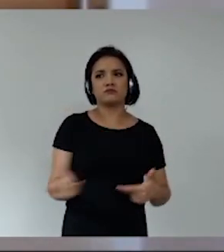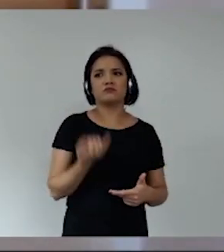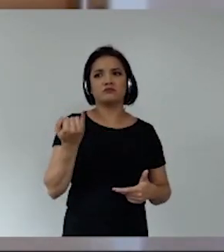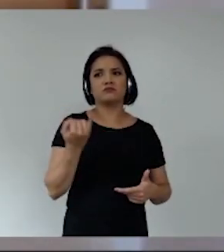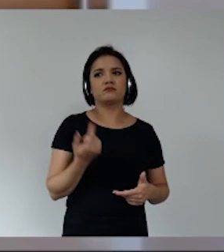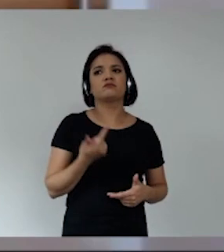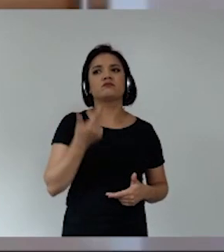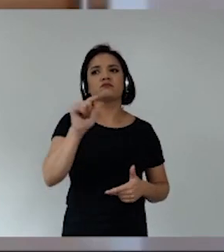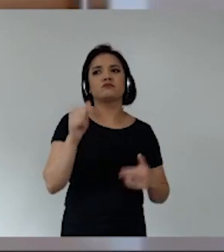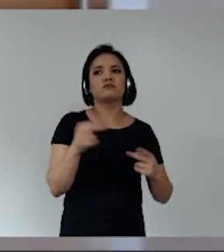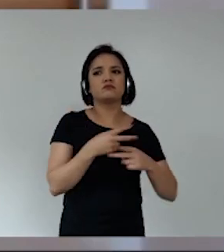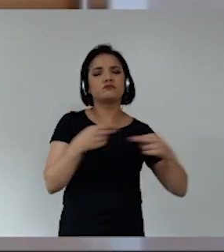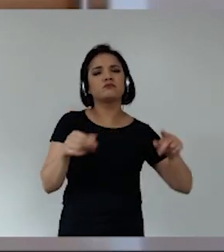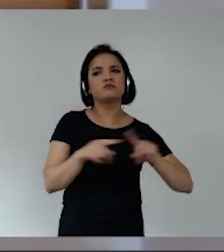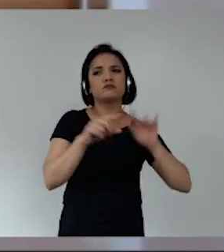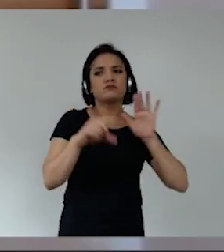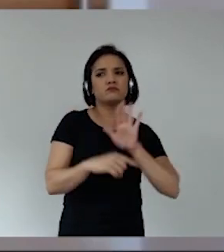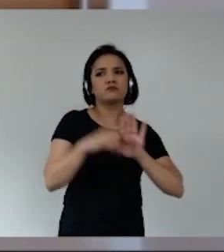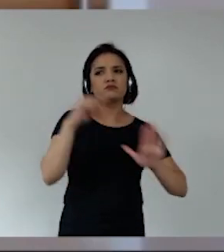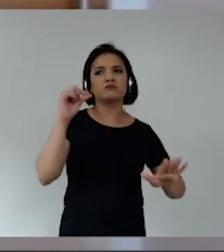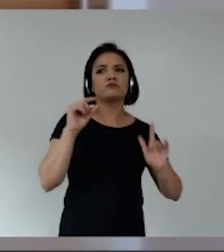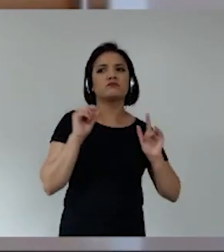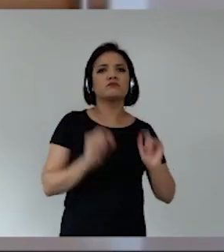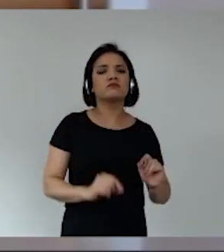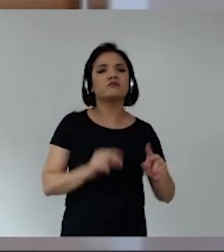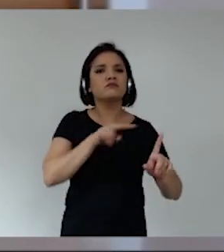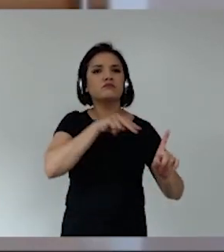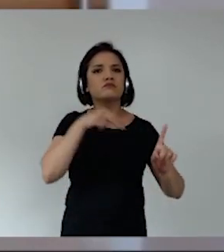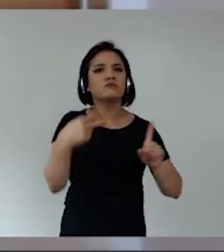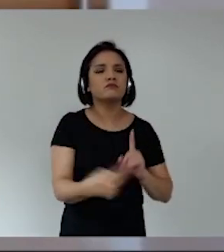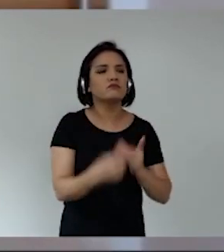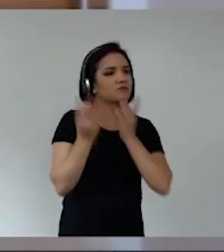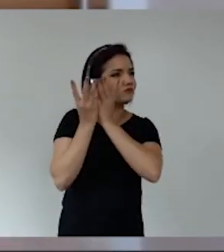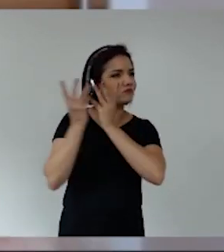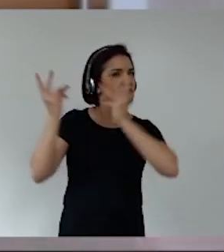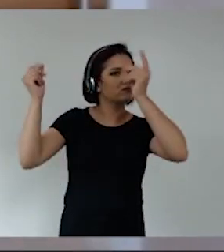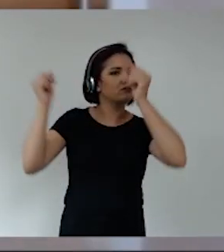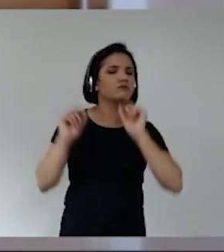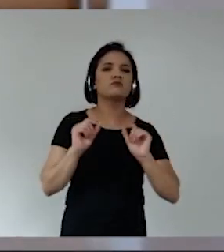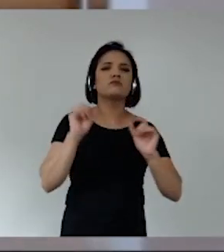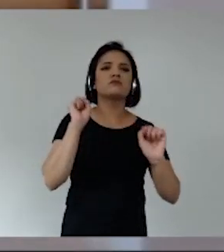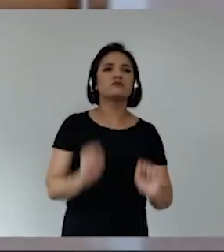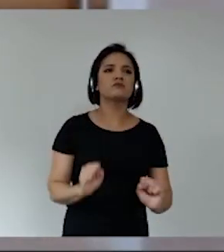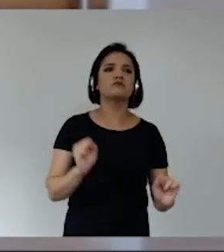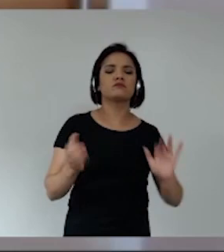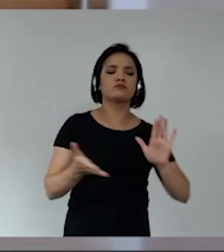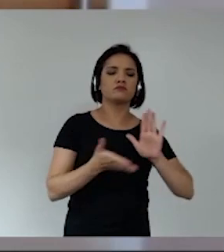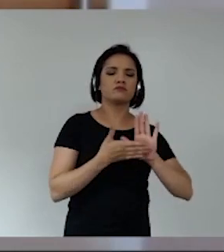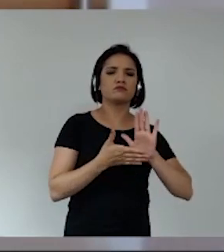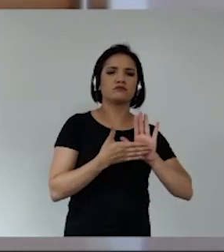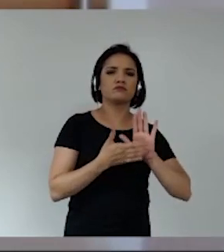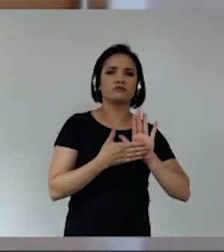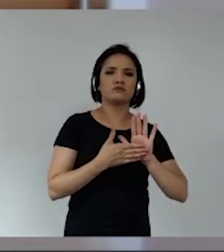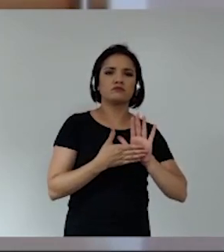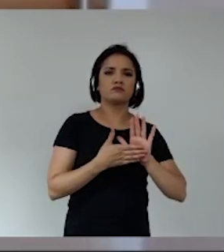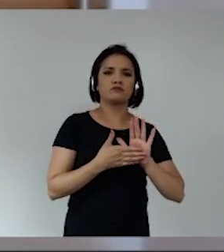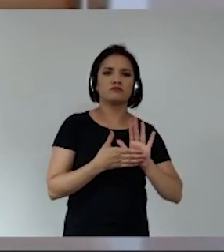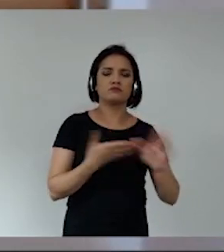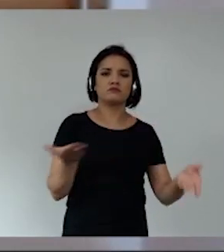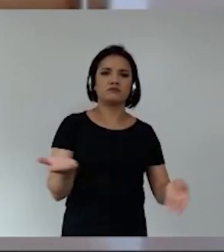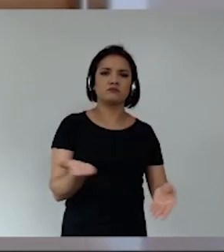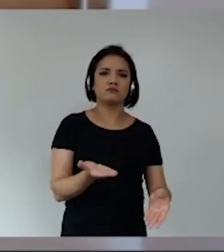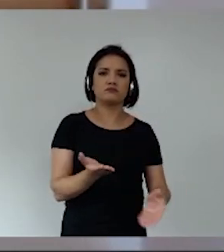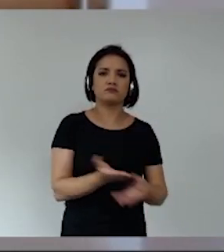ponto importante que eu queria destacar também é o cabimento agora do ponto de vista subjetivo. Quem pode propor execução extrajudicial? Né?